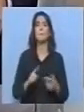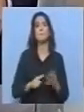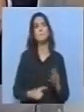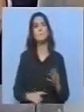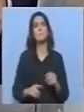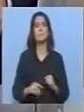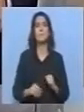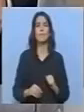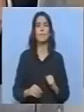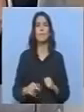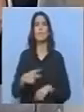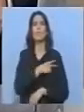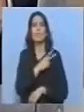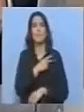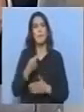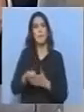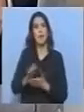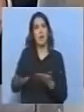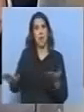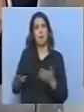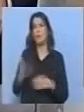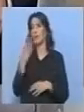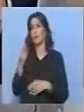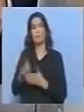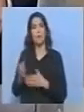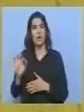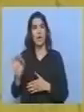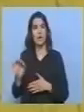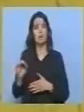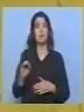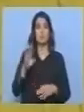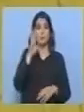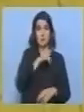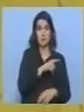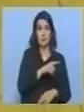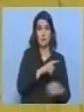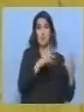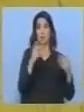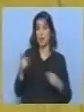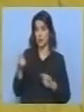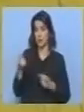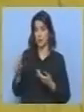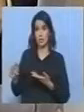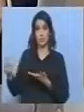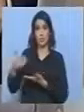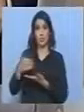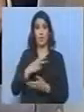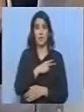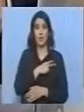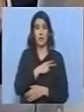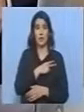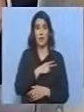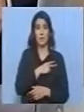deixamos de ter propinas no ensino superior. Desde que? Desde que o envelope financeiro que as propinas representam